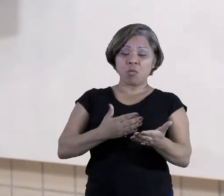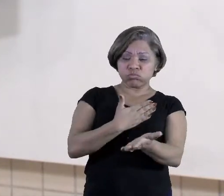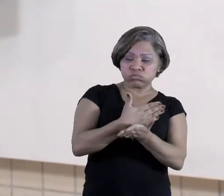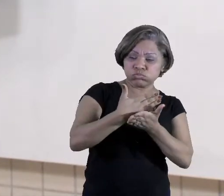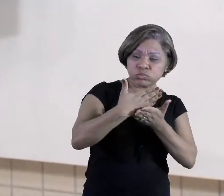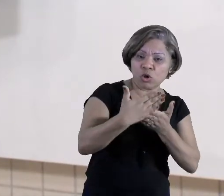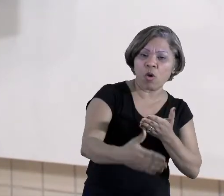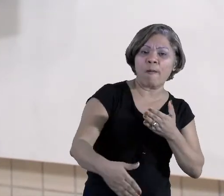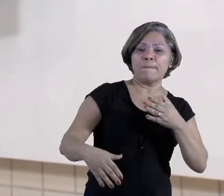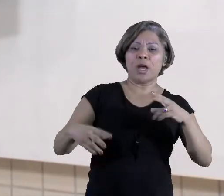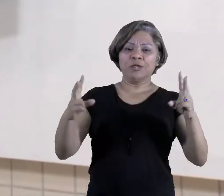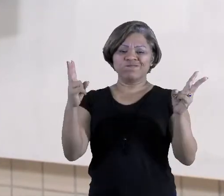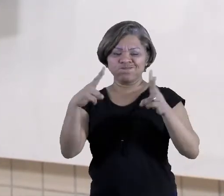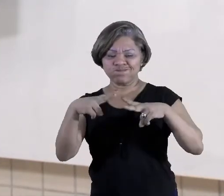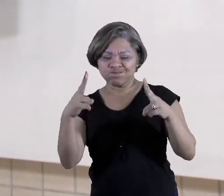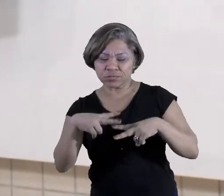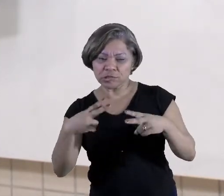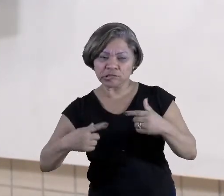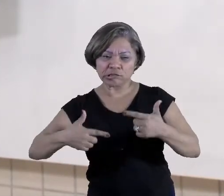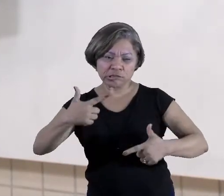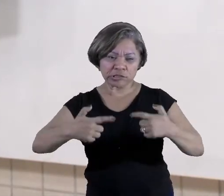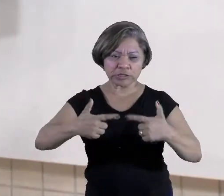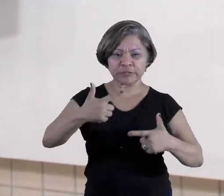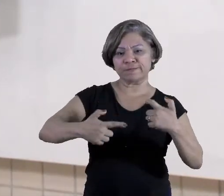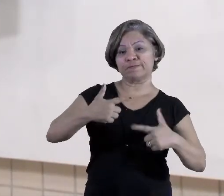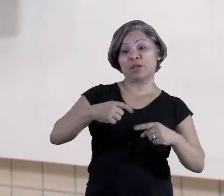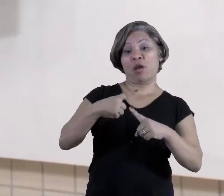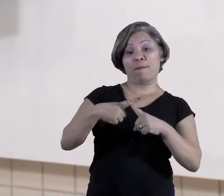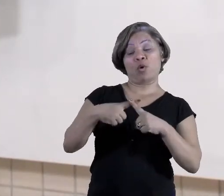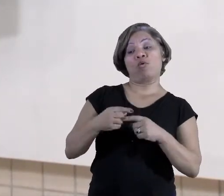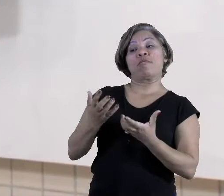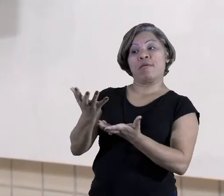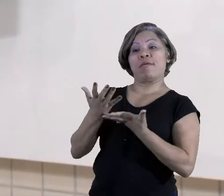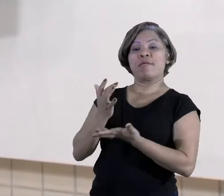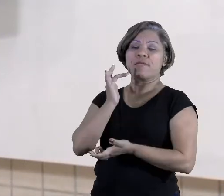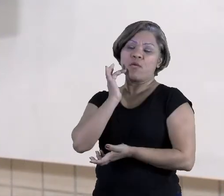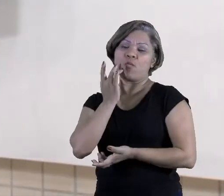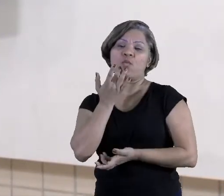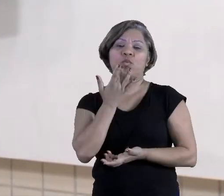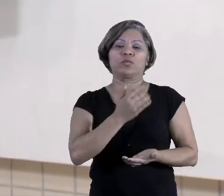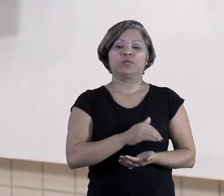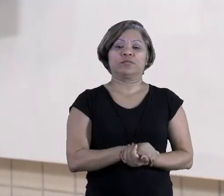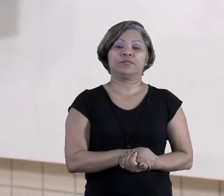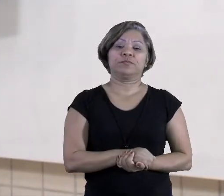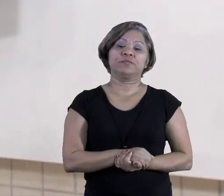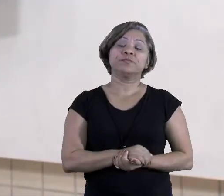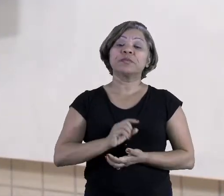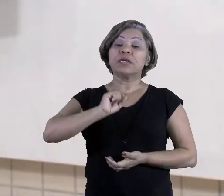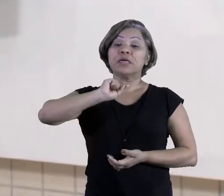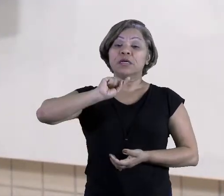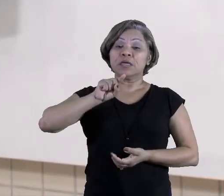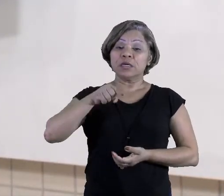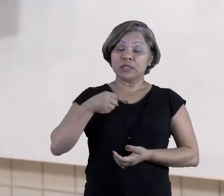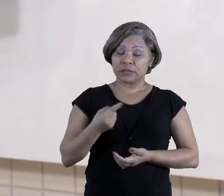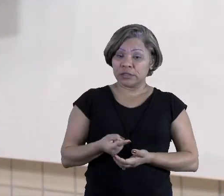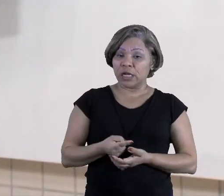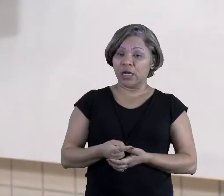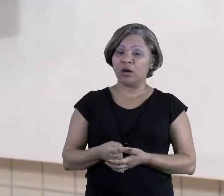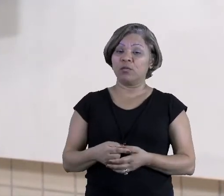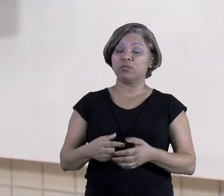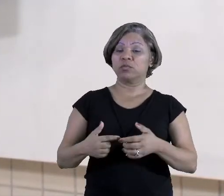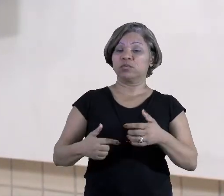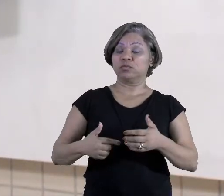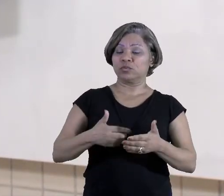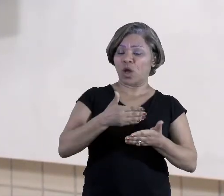os Emboabas, que eram os forasteiros que também queriam explorar o ouro. Beleza, durante esse conflito, né,